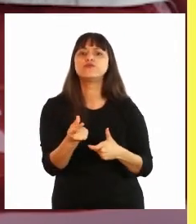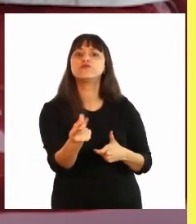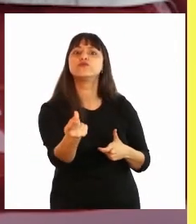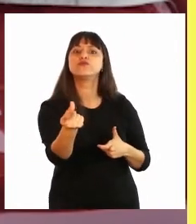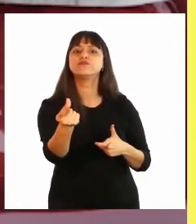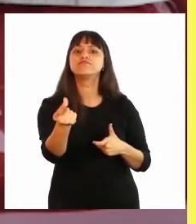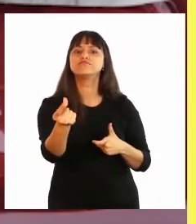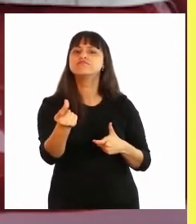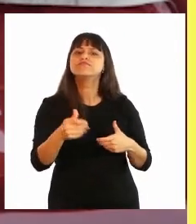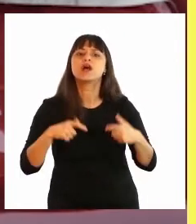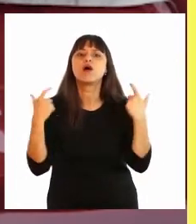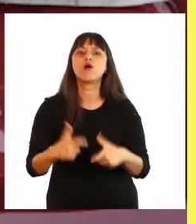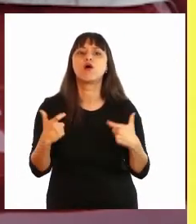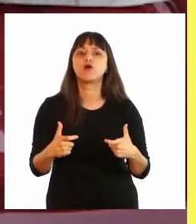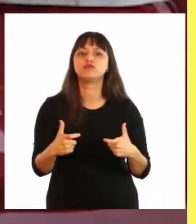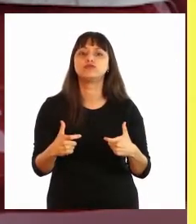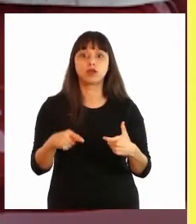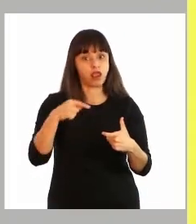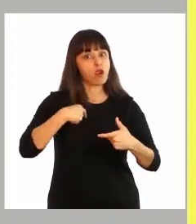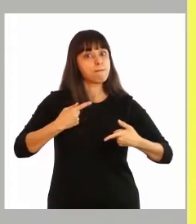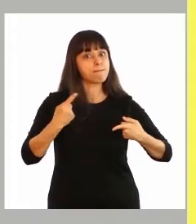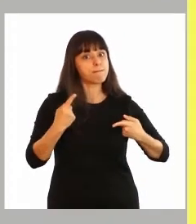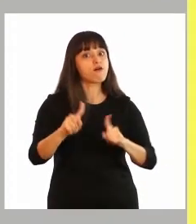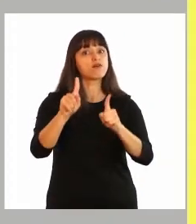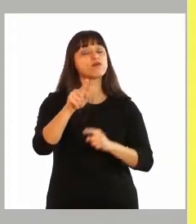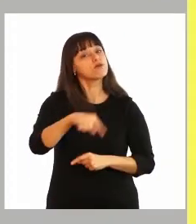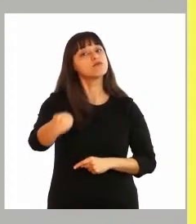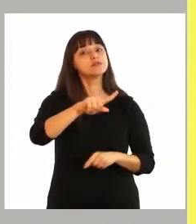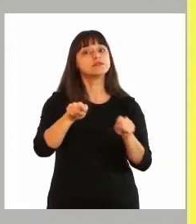vai o Bendegó? Essa é uma provocação também.